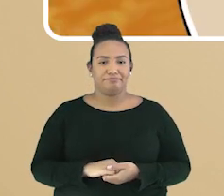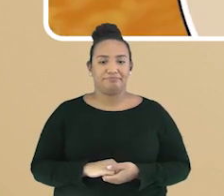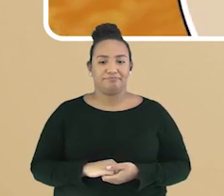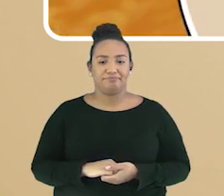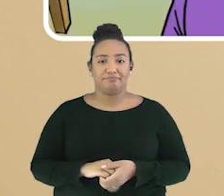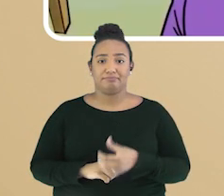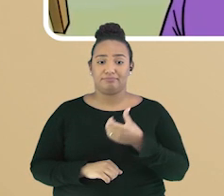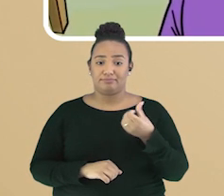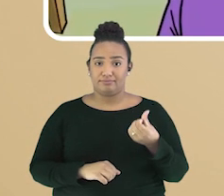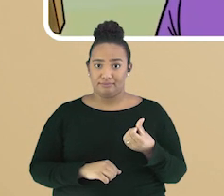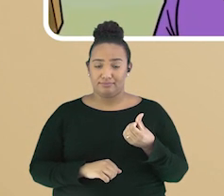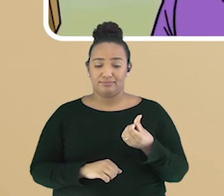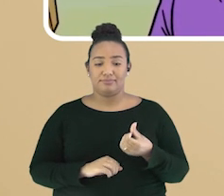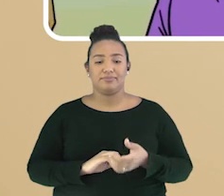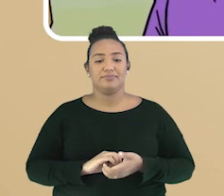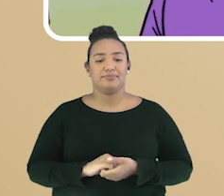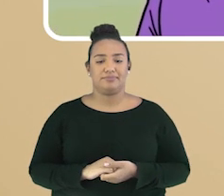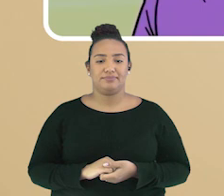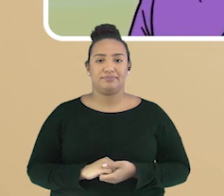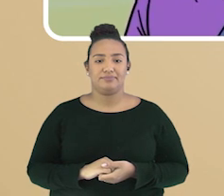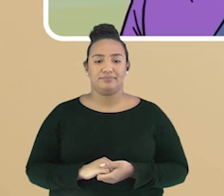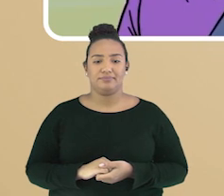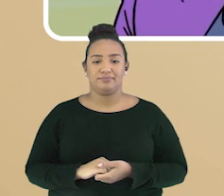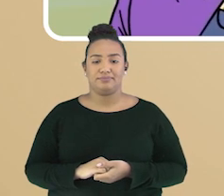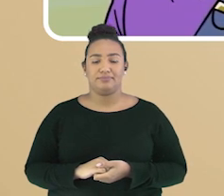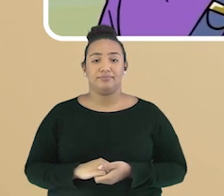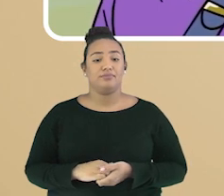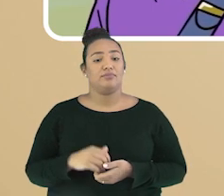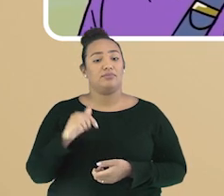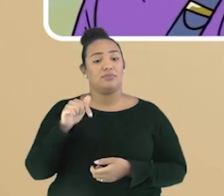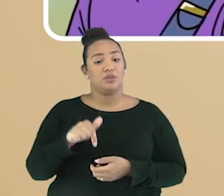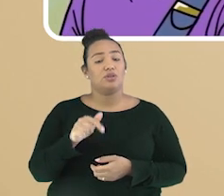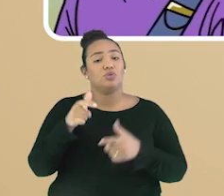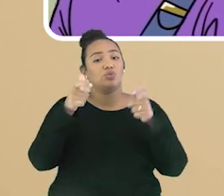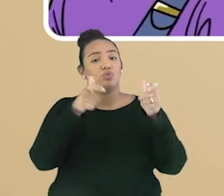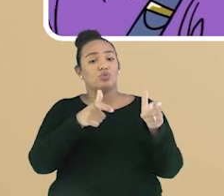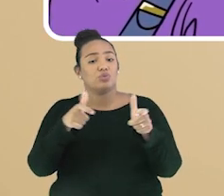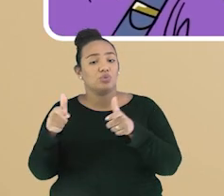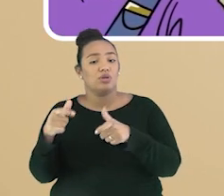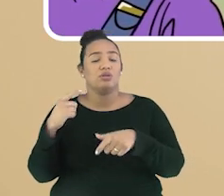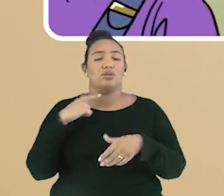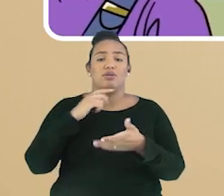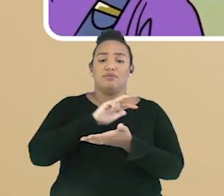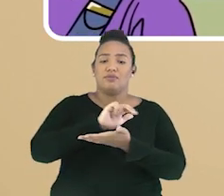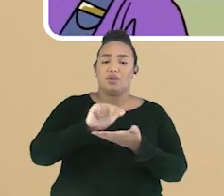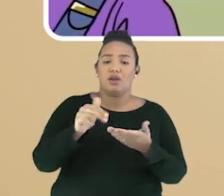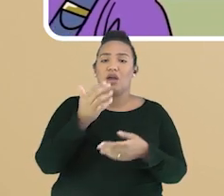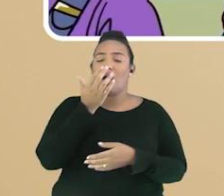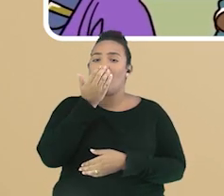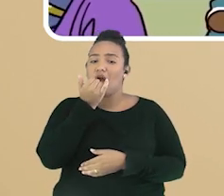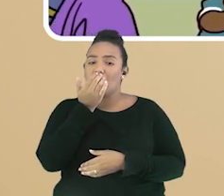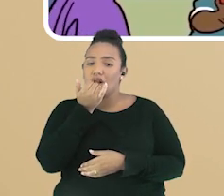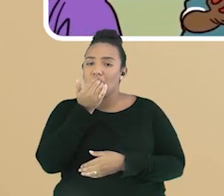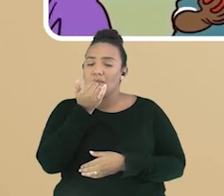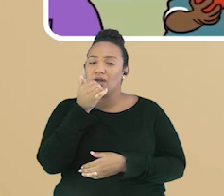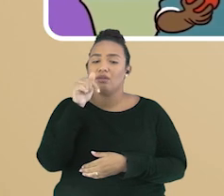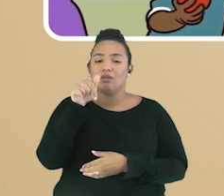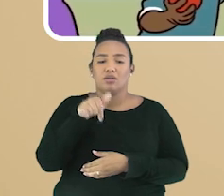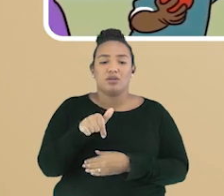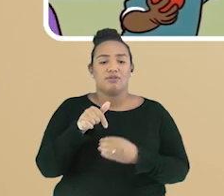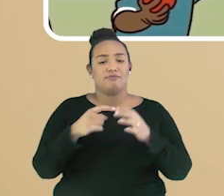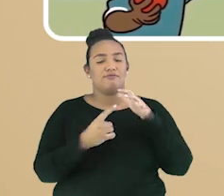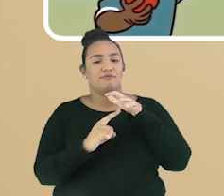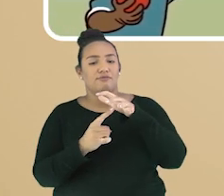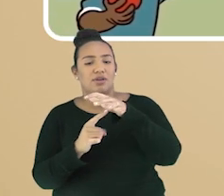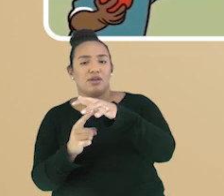6. Faça suas compras em locais que ofereçam variedades de alimentos frescos, como feiras de